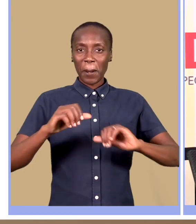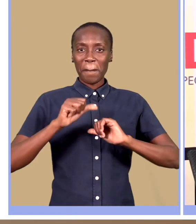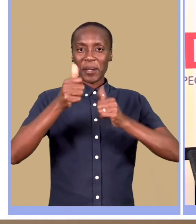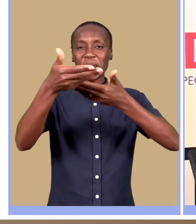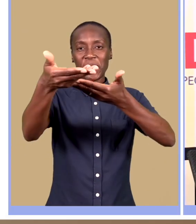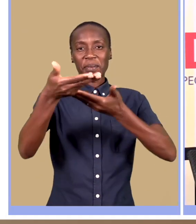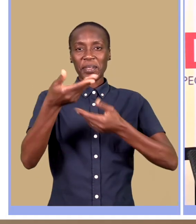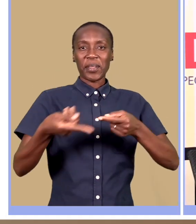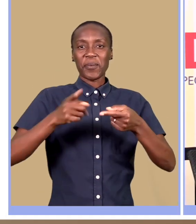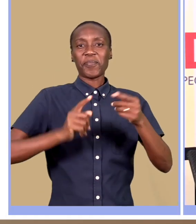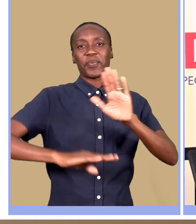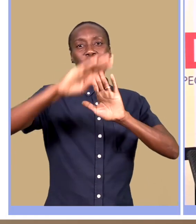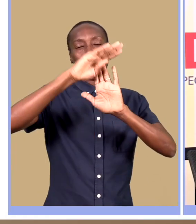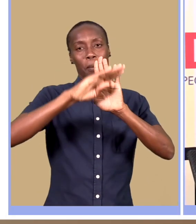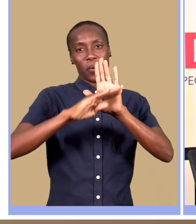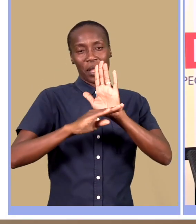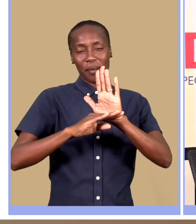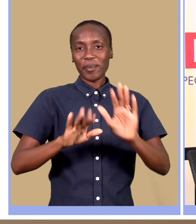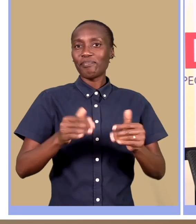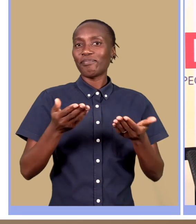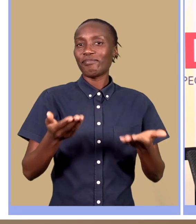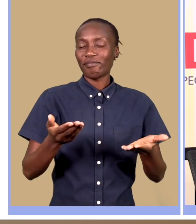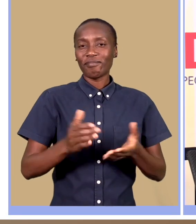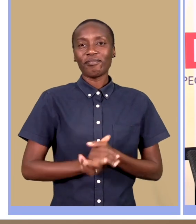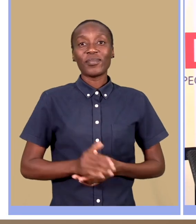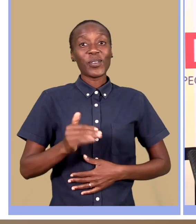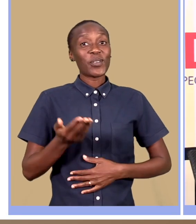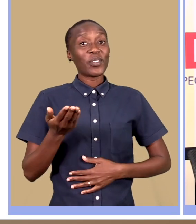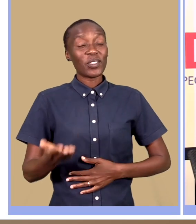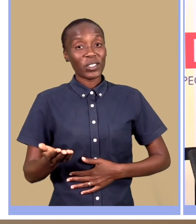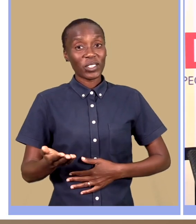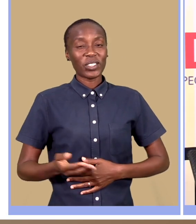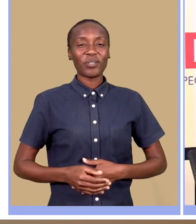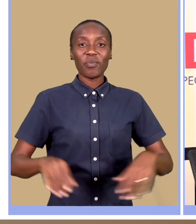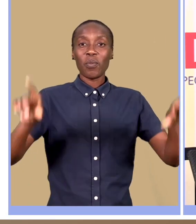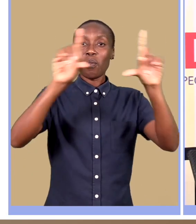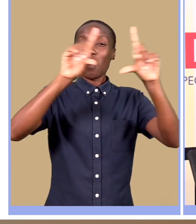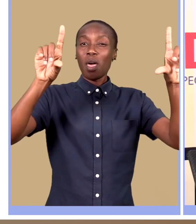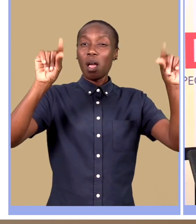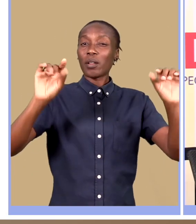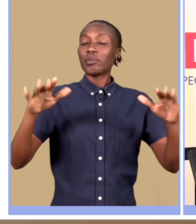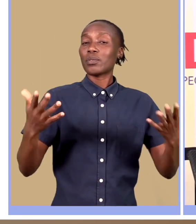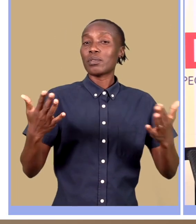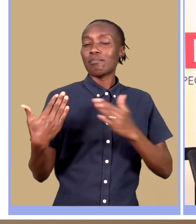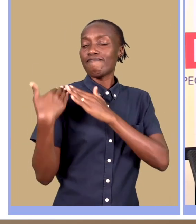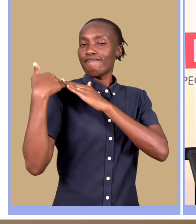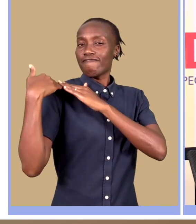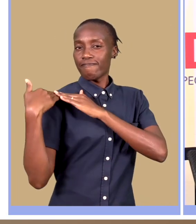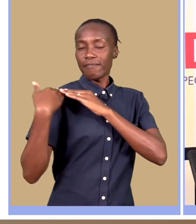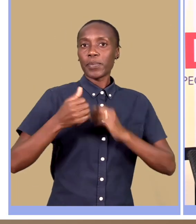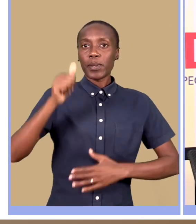Sejam bem-vindos a mais uma edição de podcast. Hoje vamos falar do papel